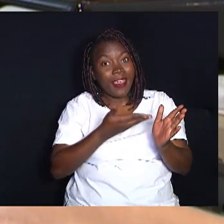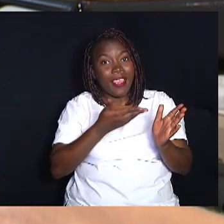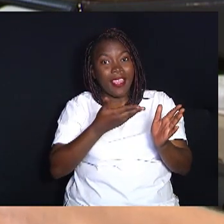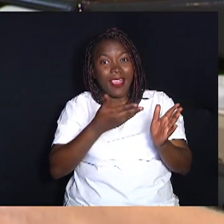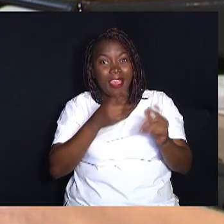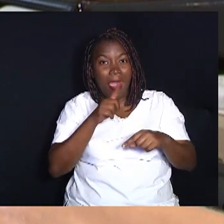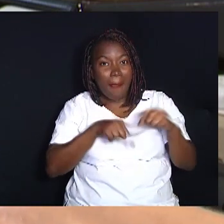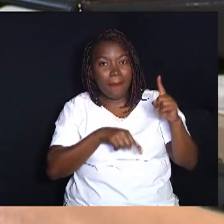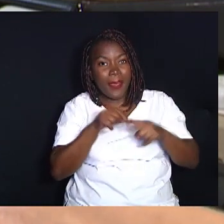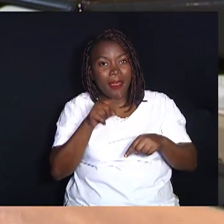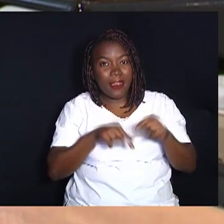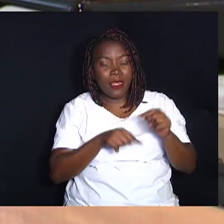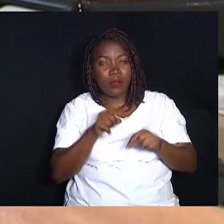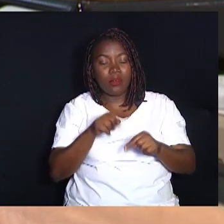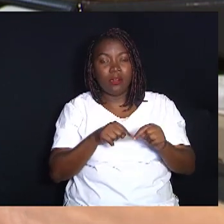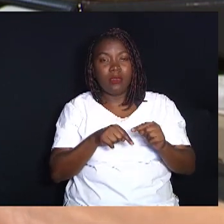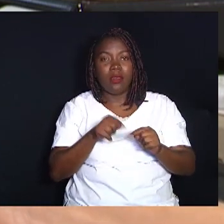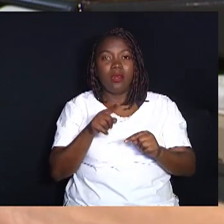está